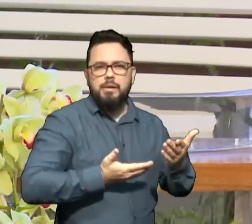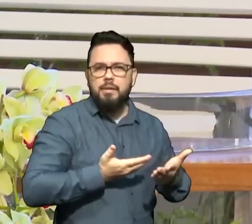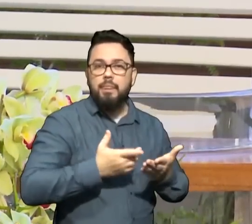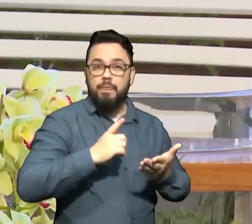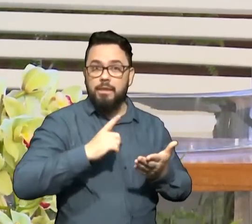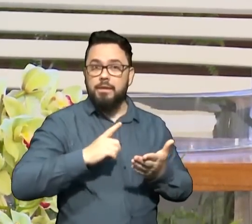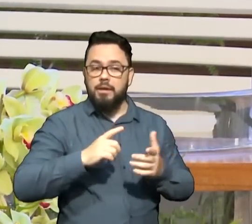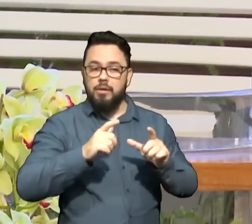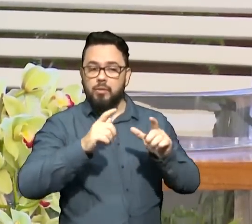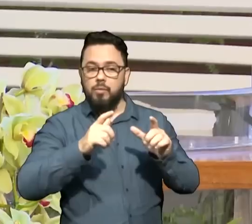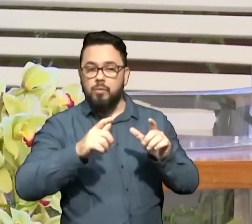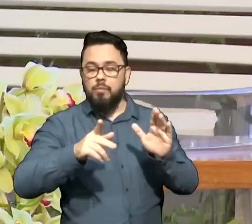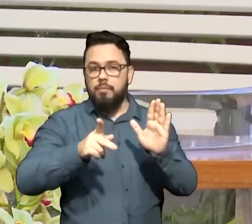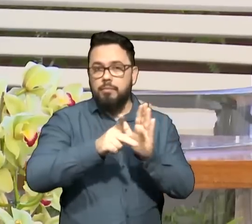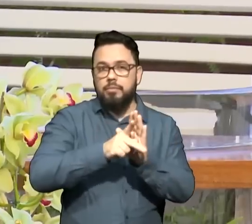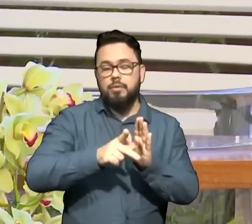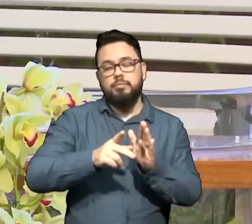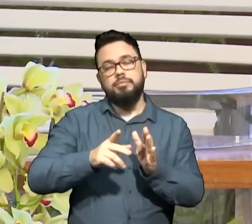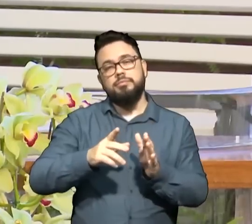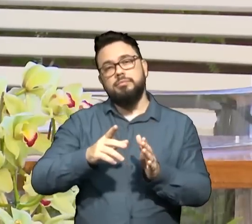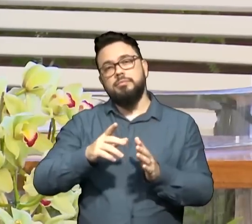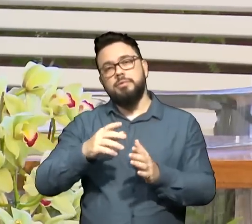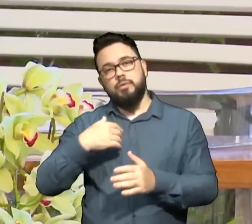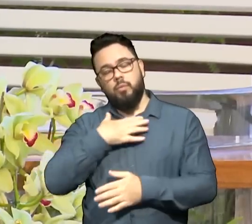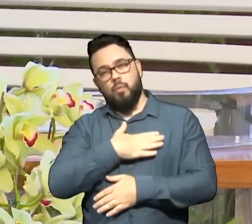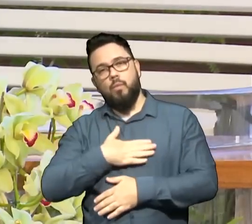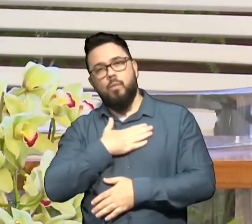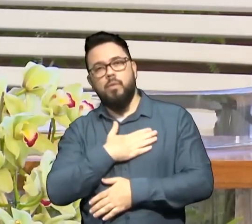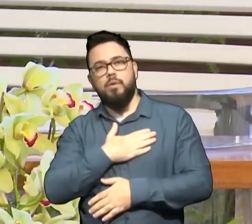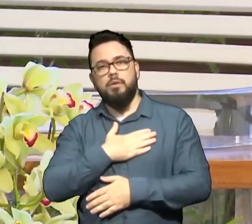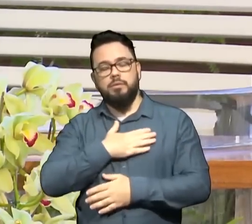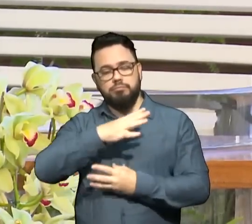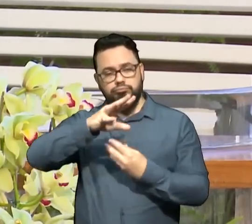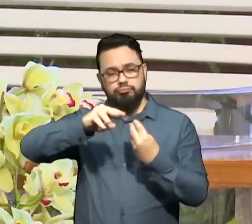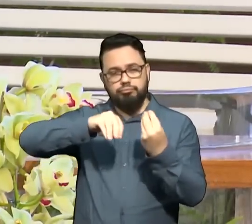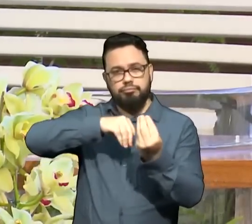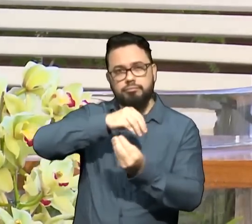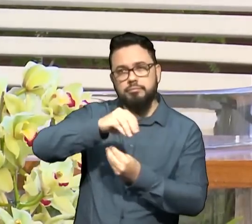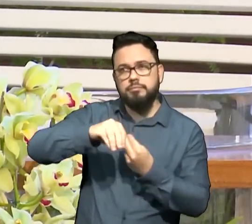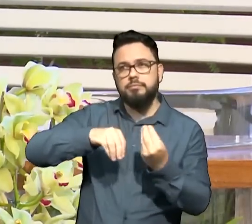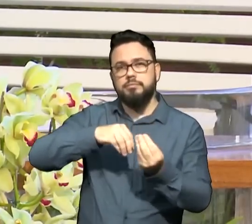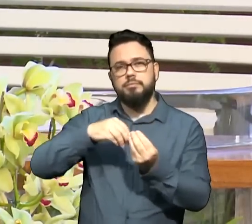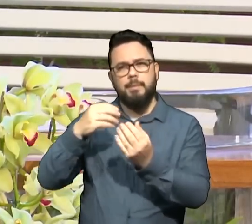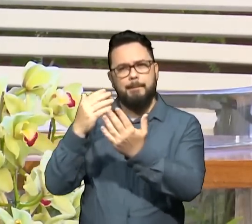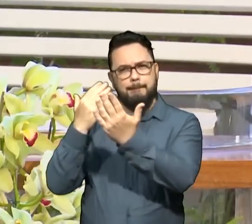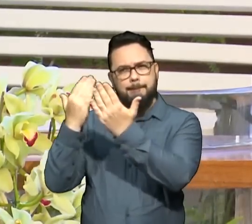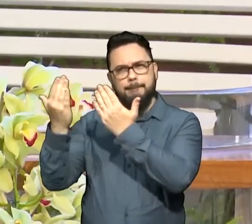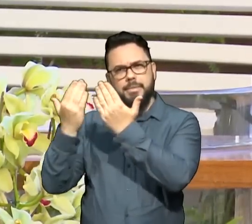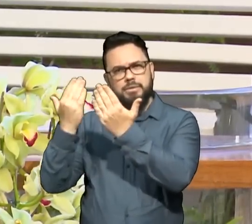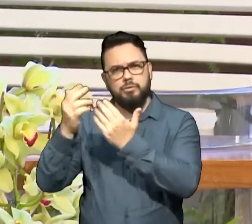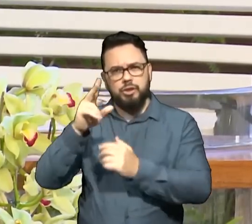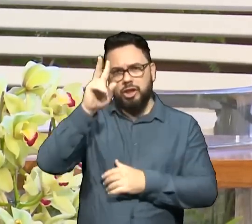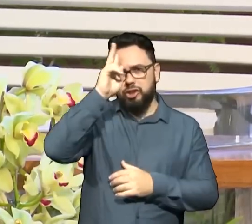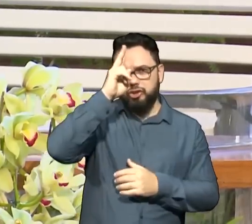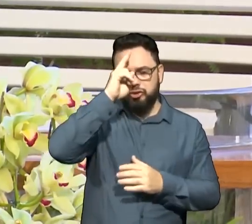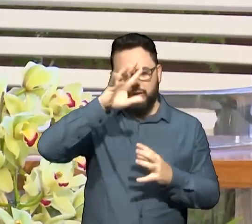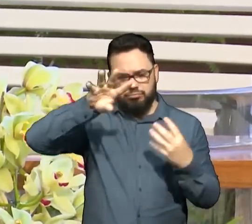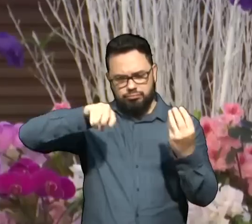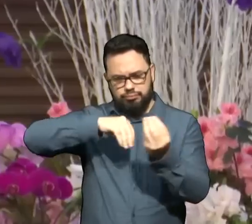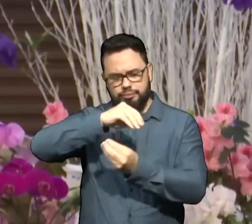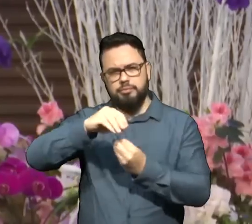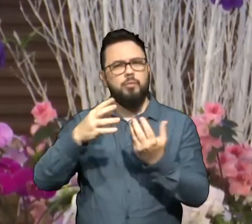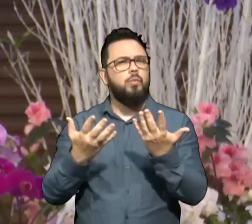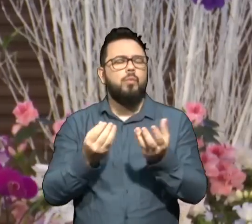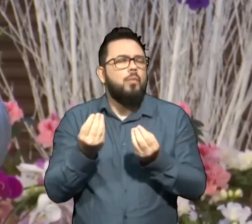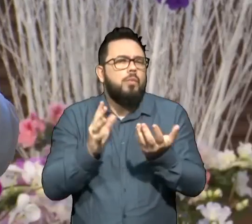fascinado muito agora um diálogo interessante é uma mistura entre psicologia e histó hisa como é que isso